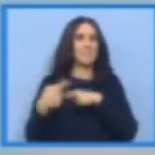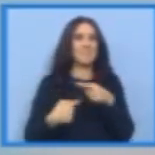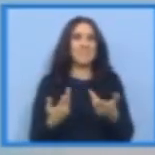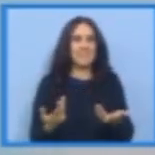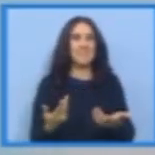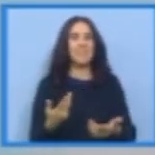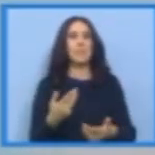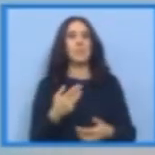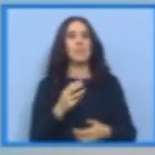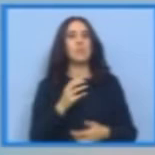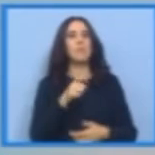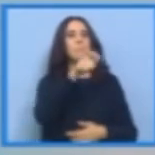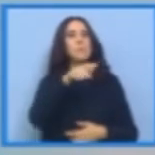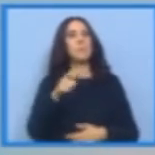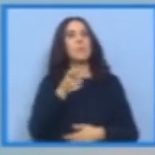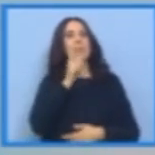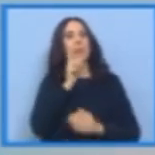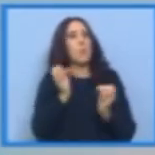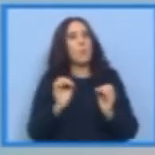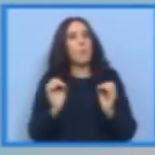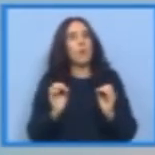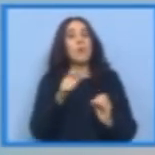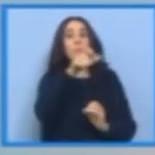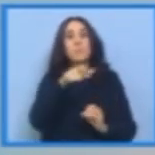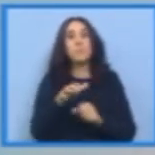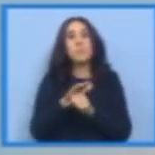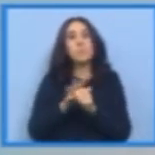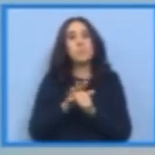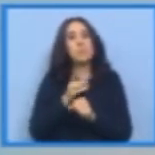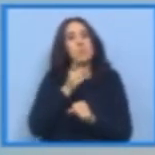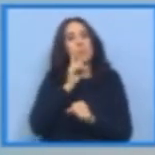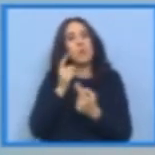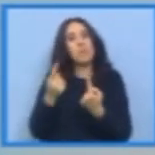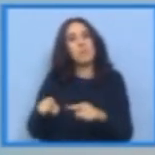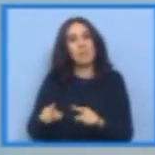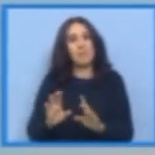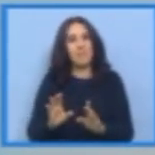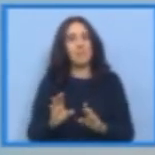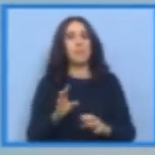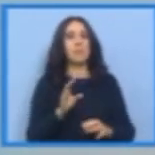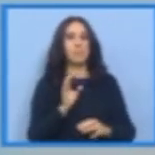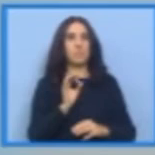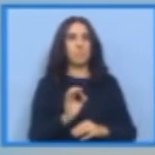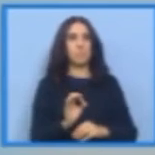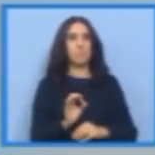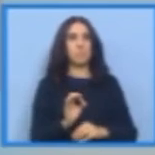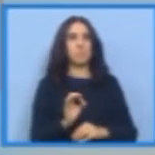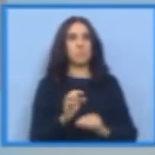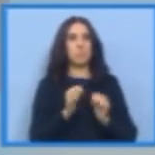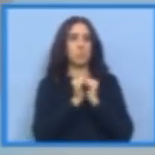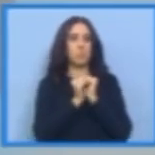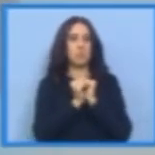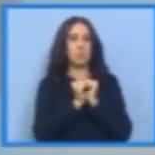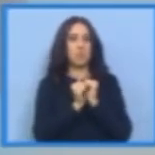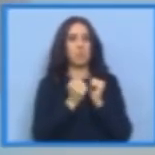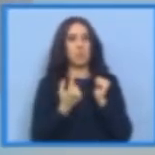é? Não existem pessoas ilegais, existem pessoas em situação irregular, porque trabalhamos para que ela fique a nível de documentação